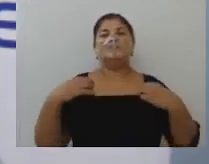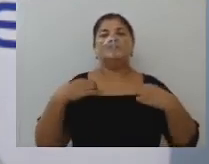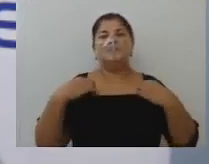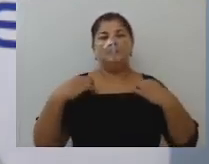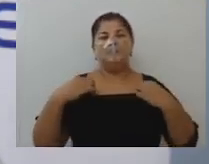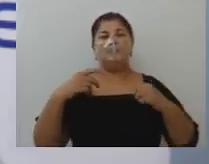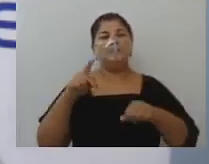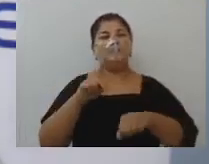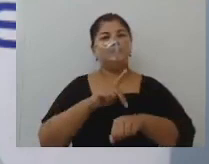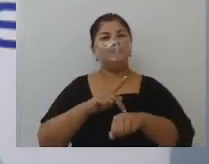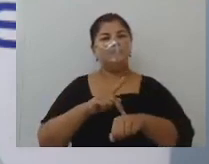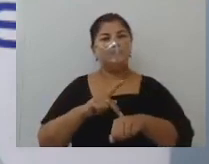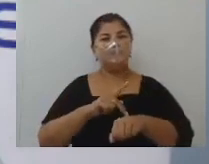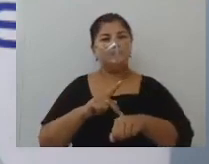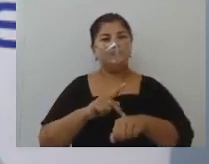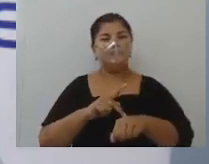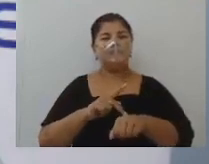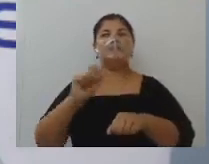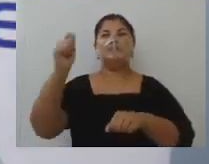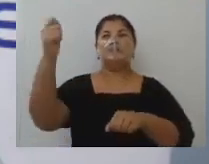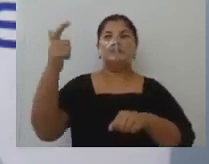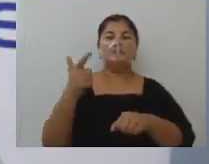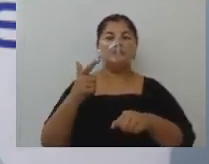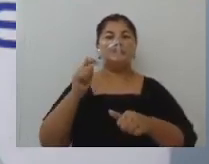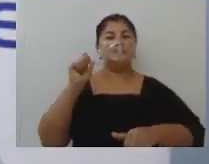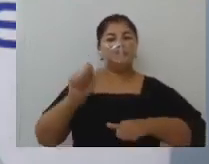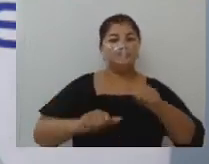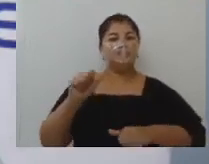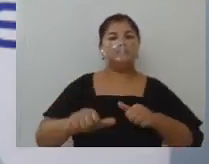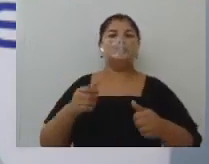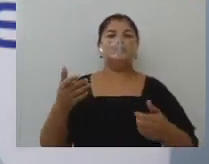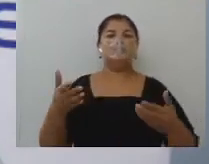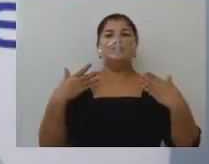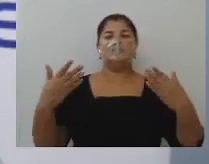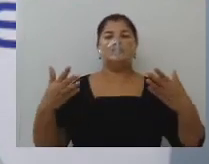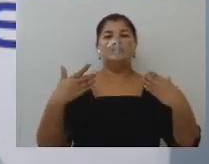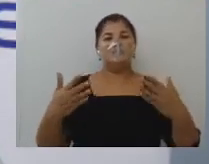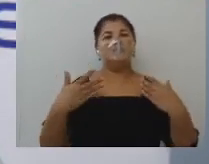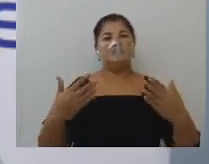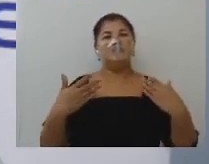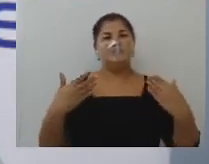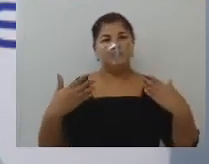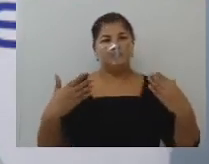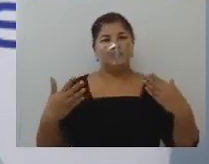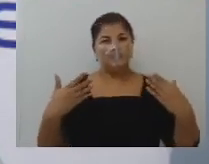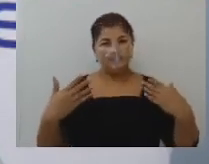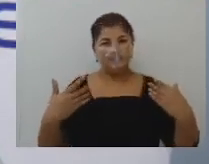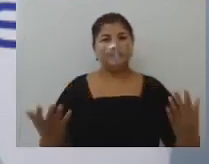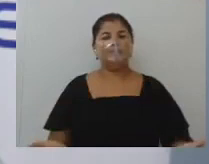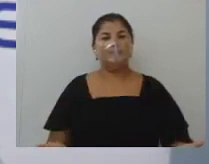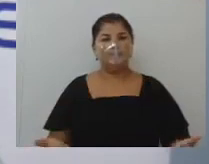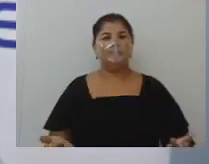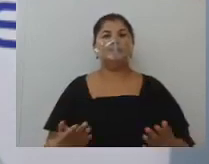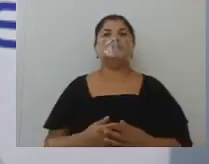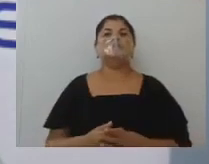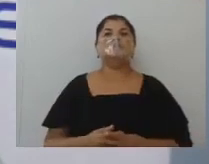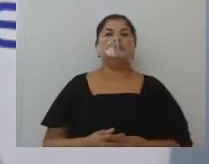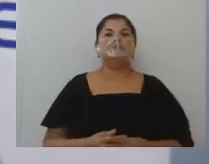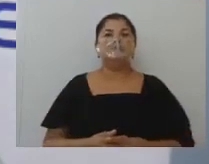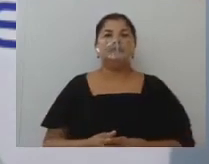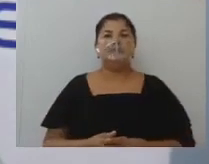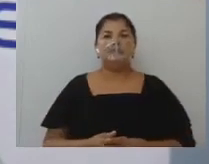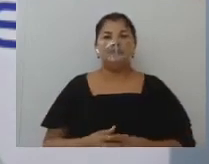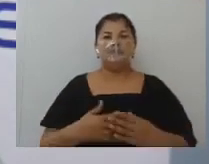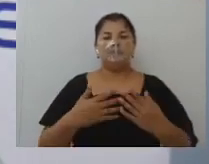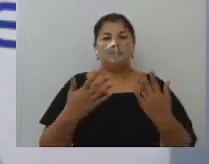consegue transformar mais luz em infravermelho, mais luz em calor, certo?